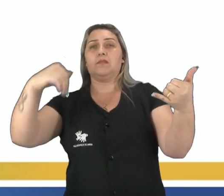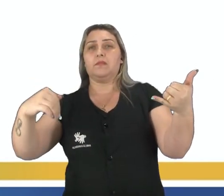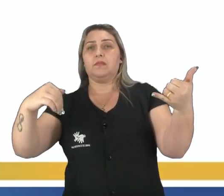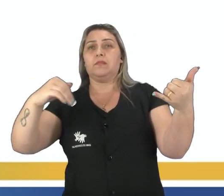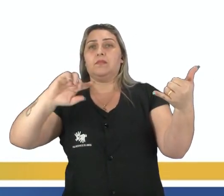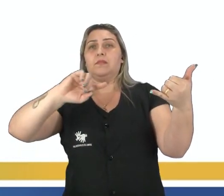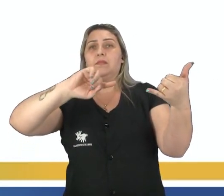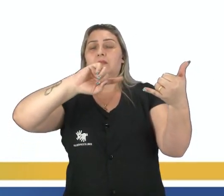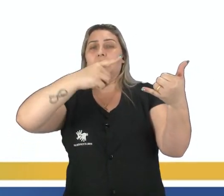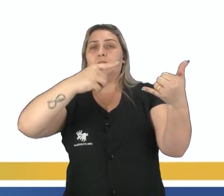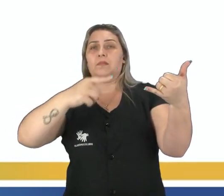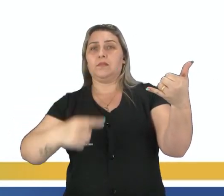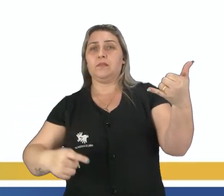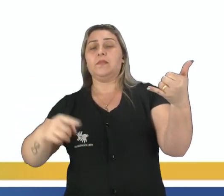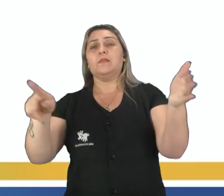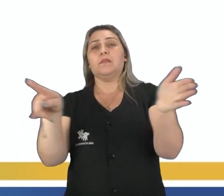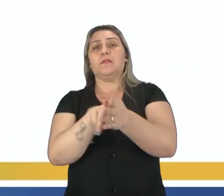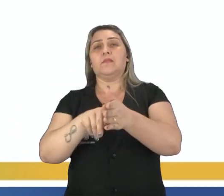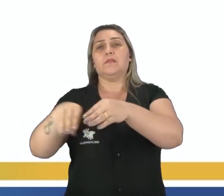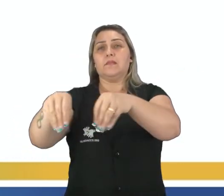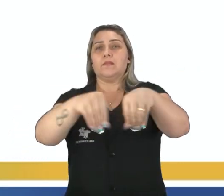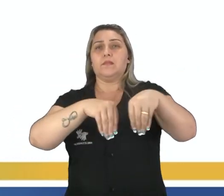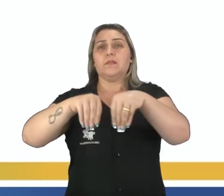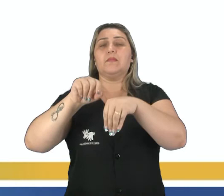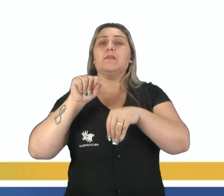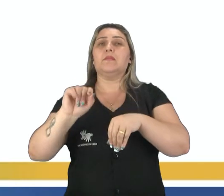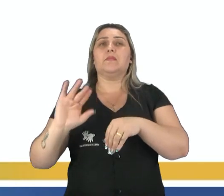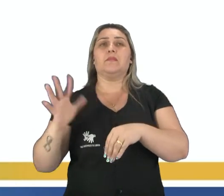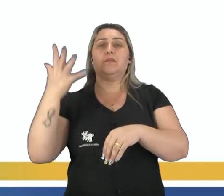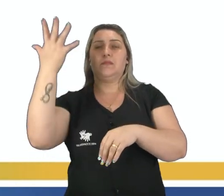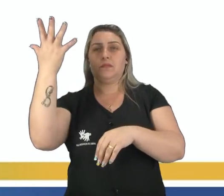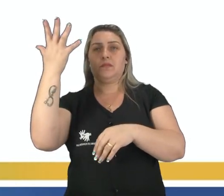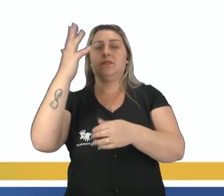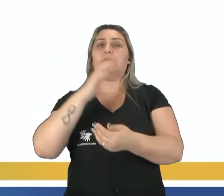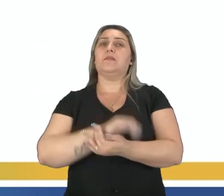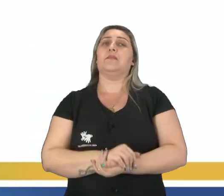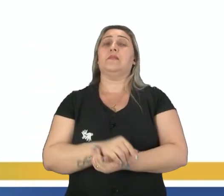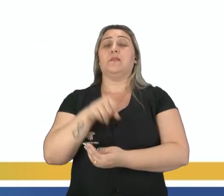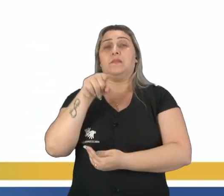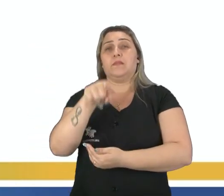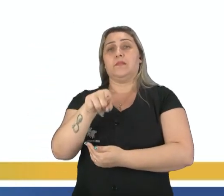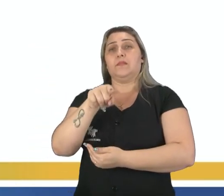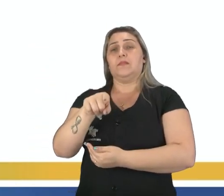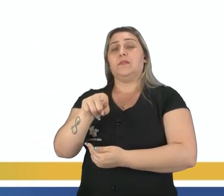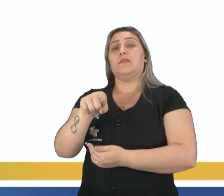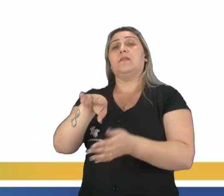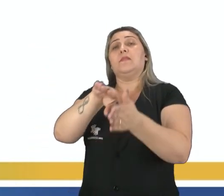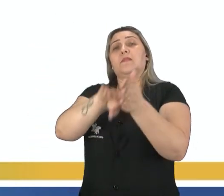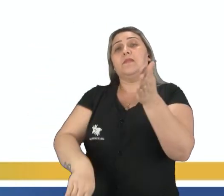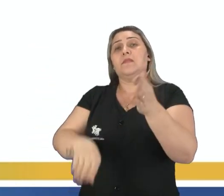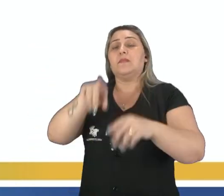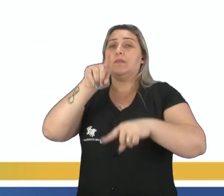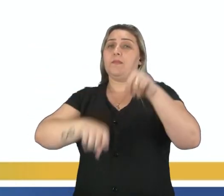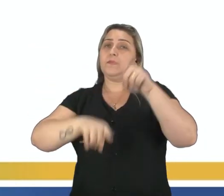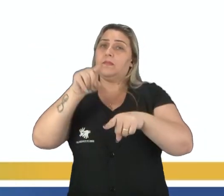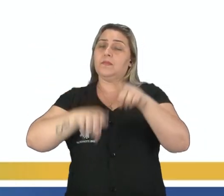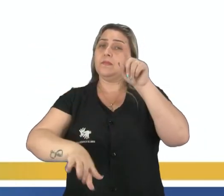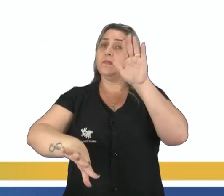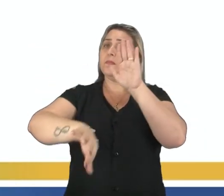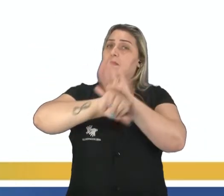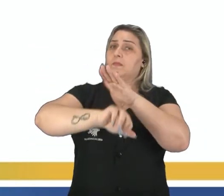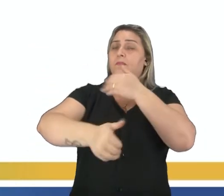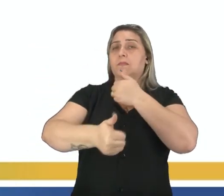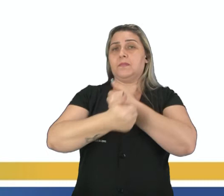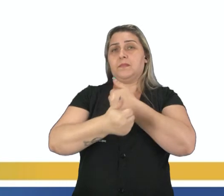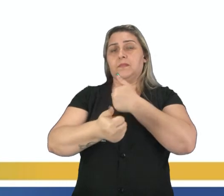ser descarregadas na terra. E o que vai acontecer, então, quando você tira esse material que induziu ou que estava